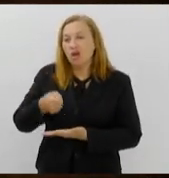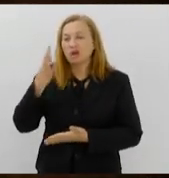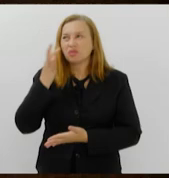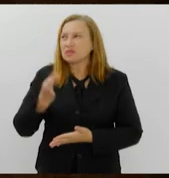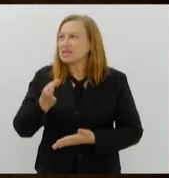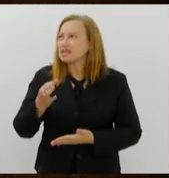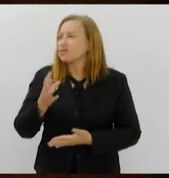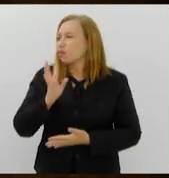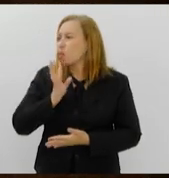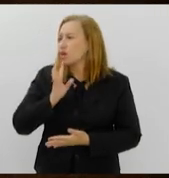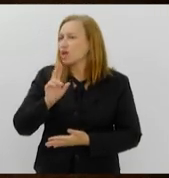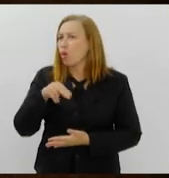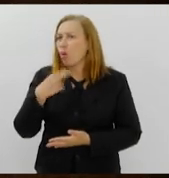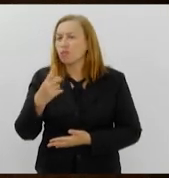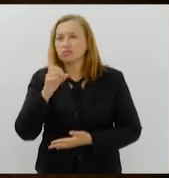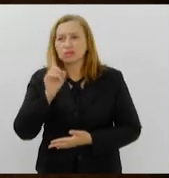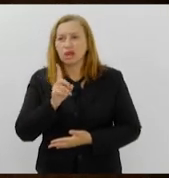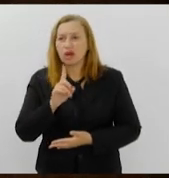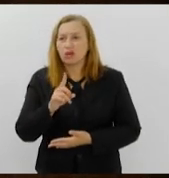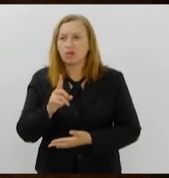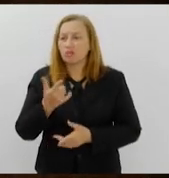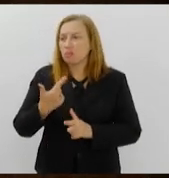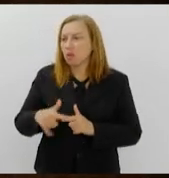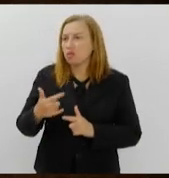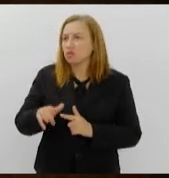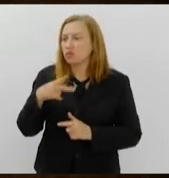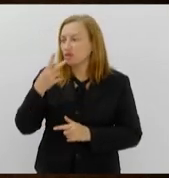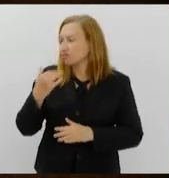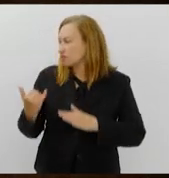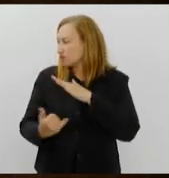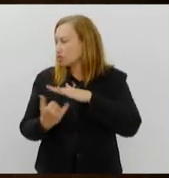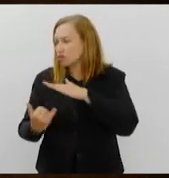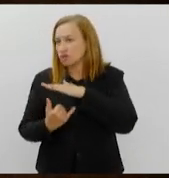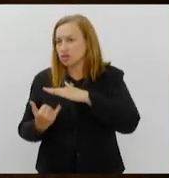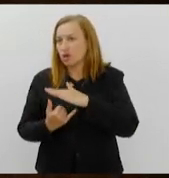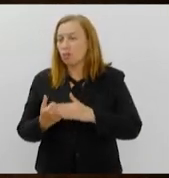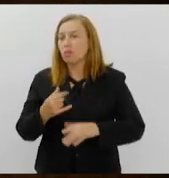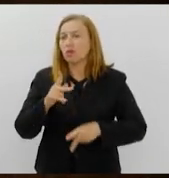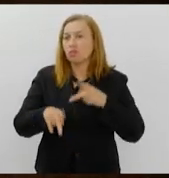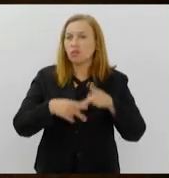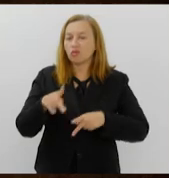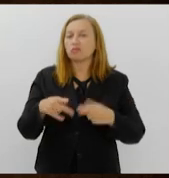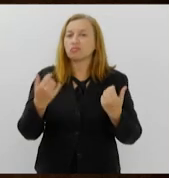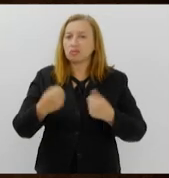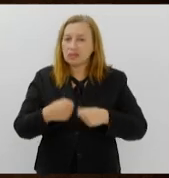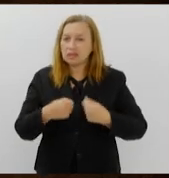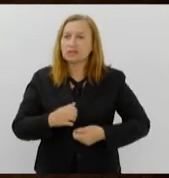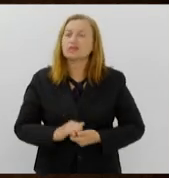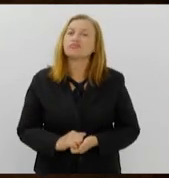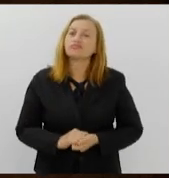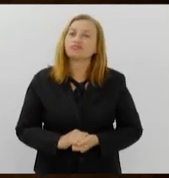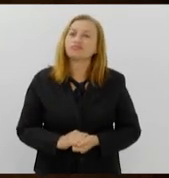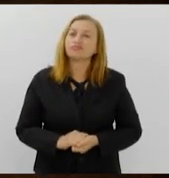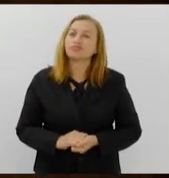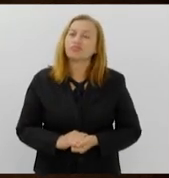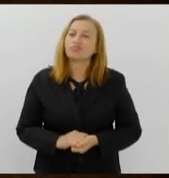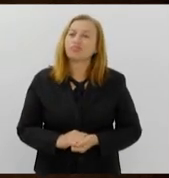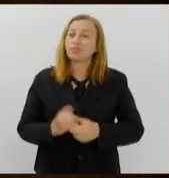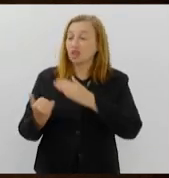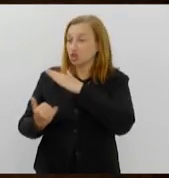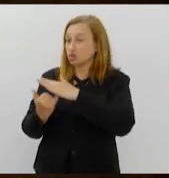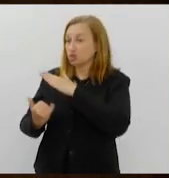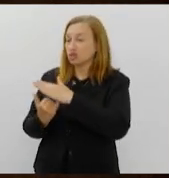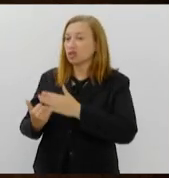eles vão reconhecer isso ou não, não tem problema. Estou falando pela minha instituição, pela população que precisa disso. É uma coisa institucional,